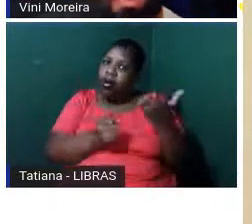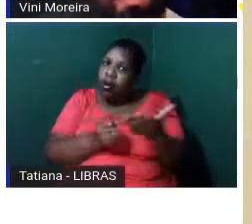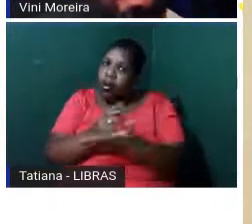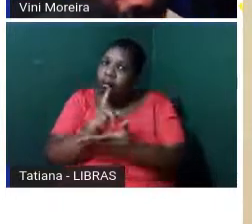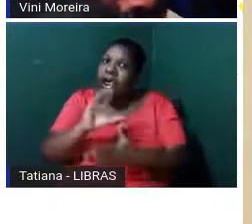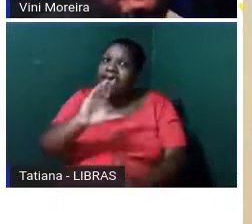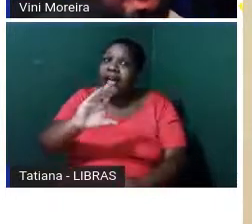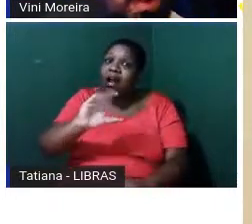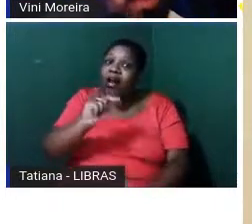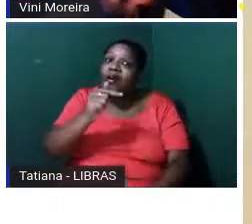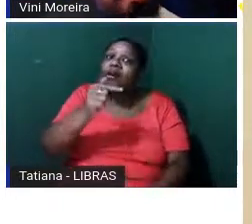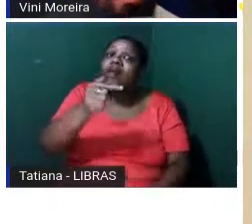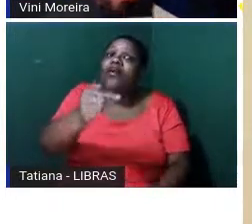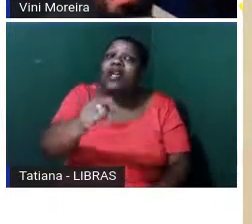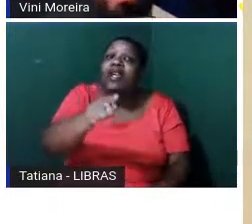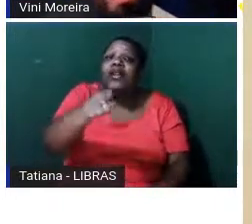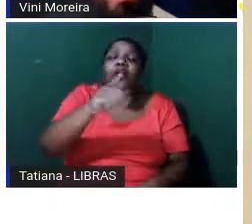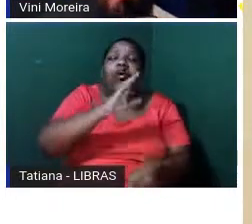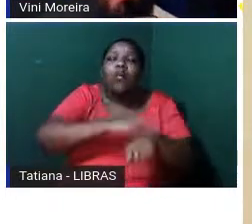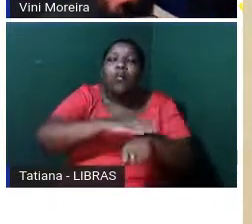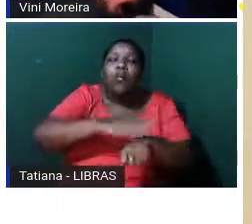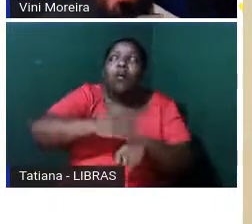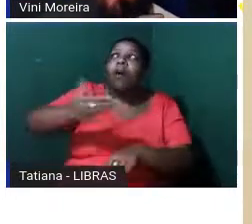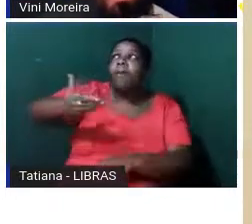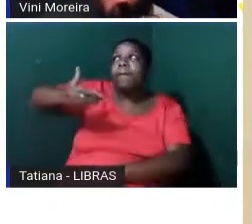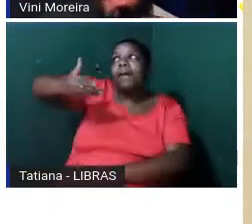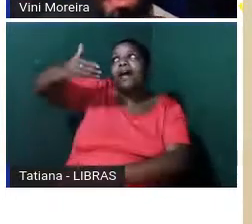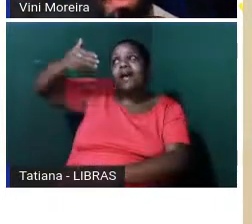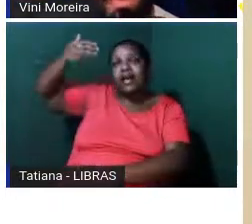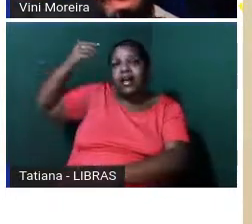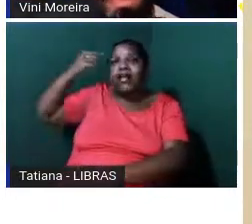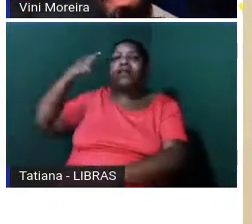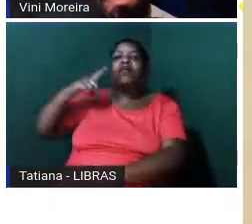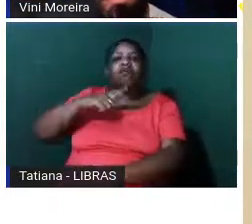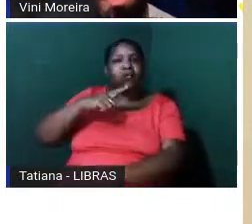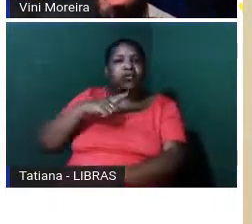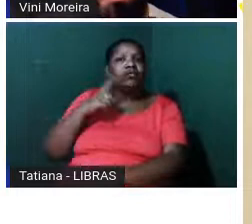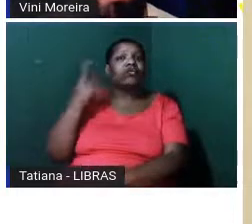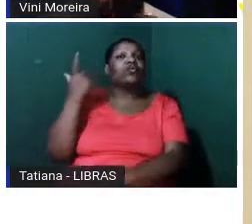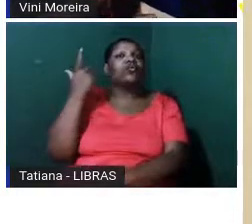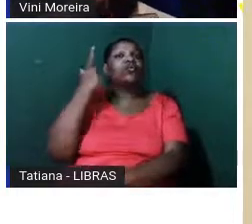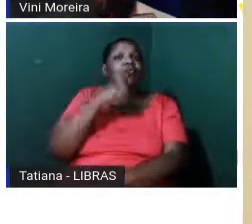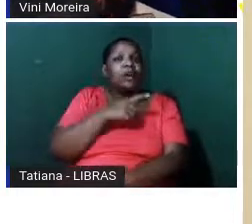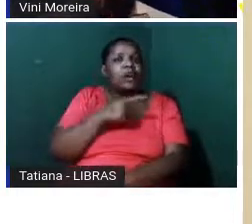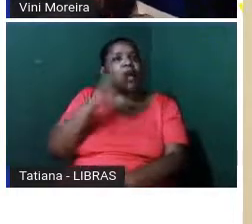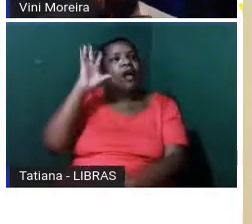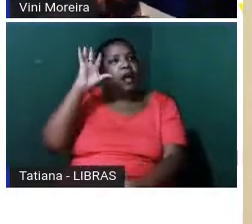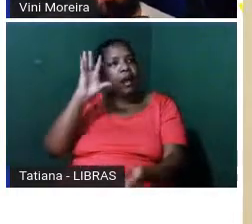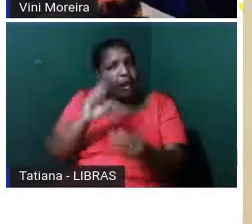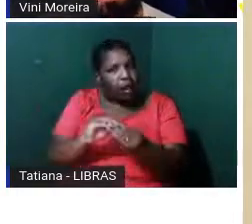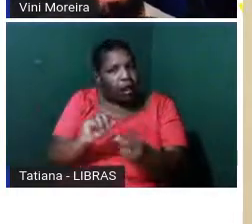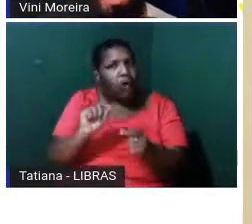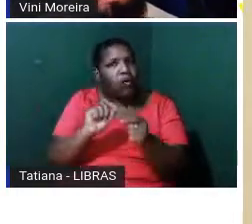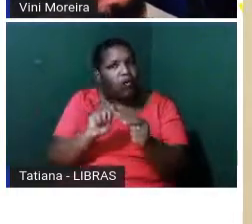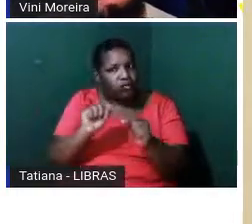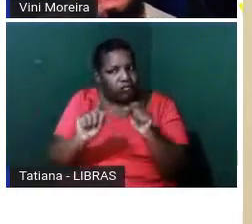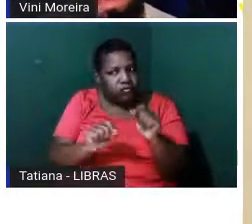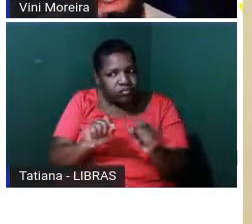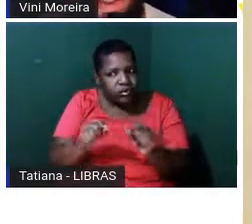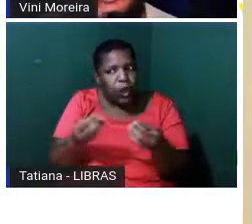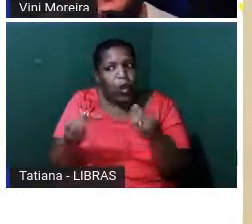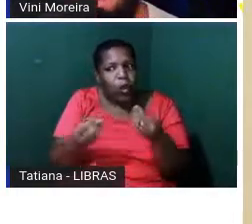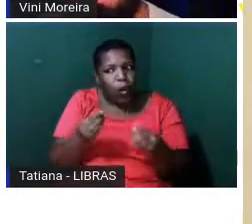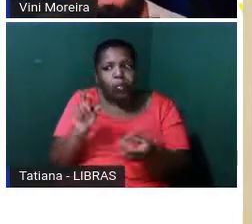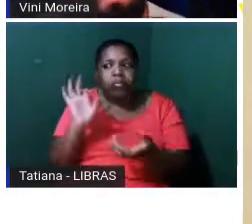é consequência de que em algum momento lá atrás você conseguiu entender o que é para fazer e